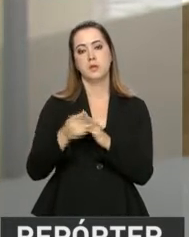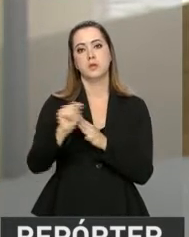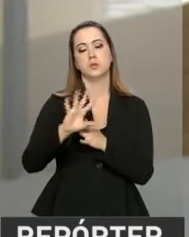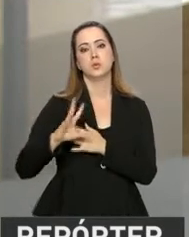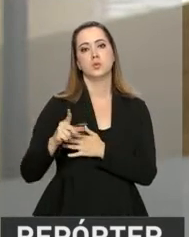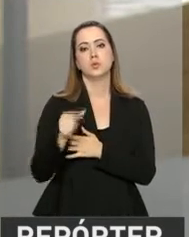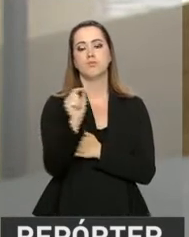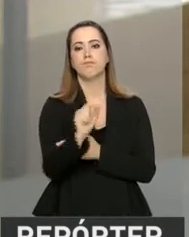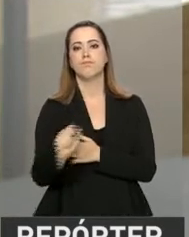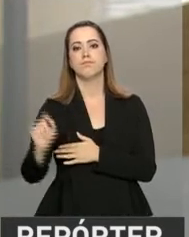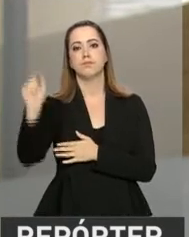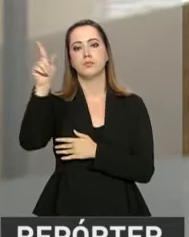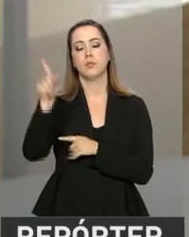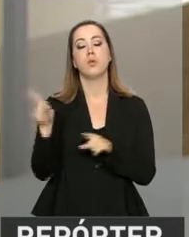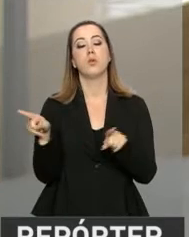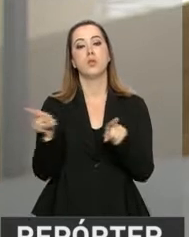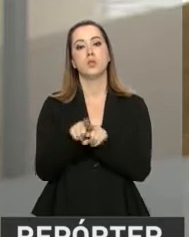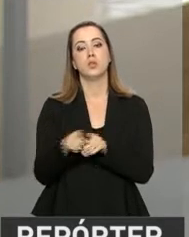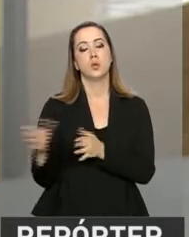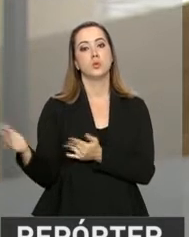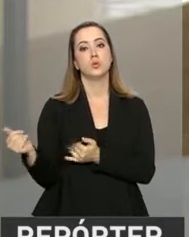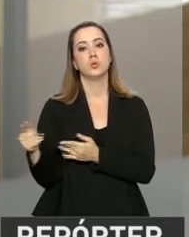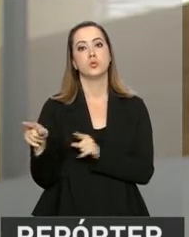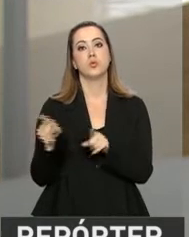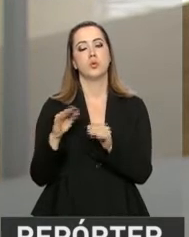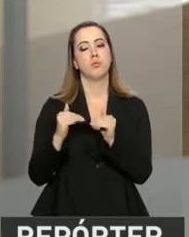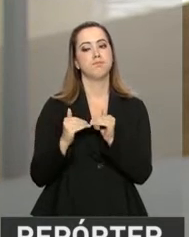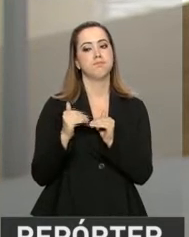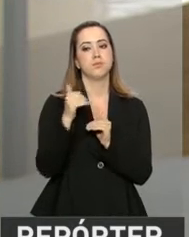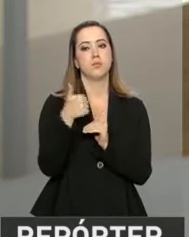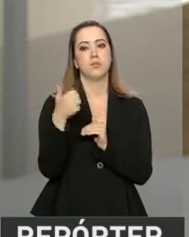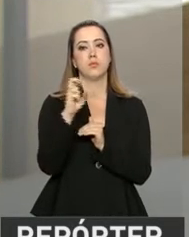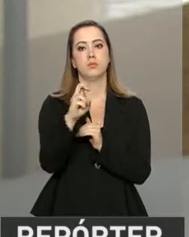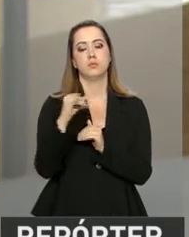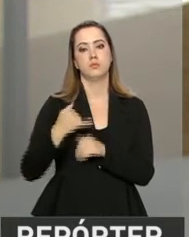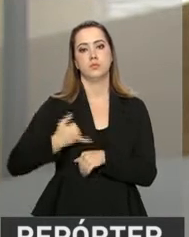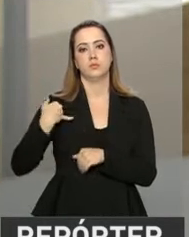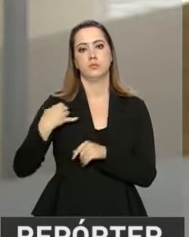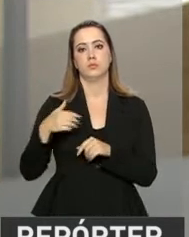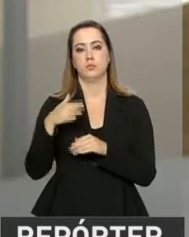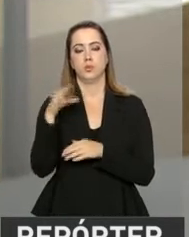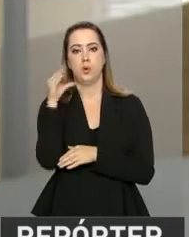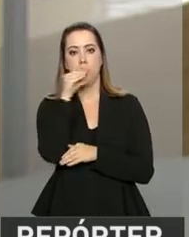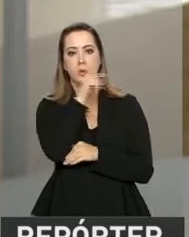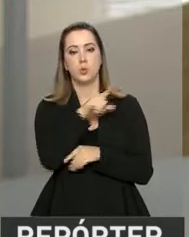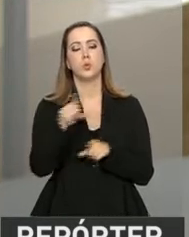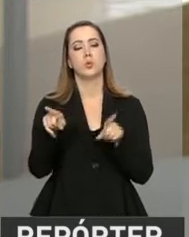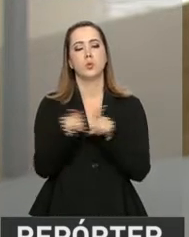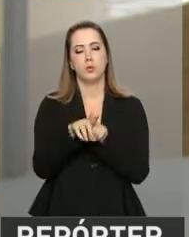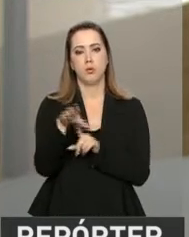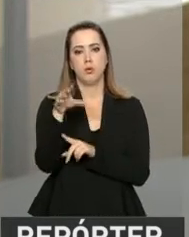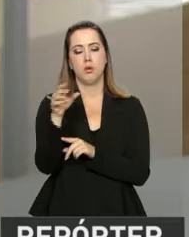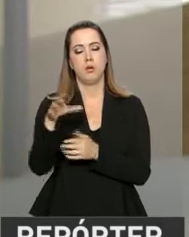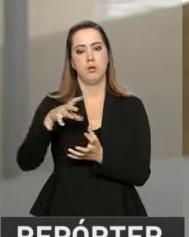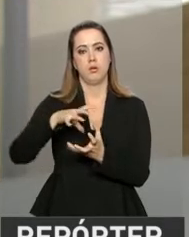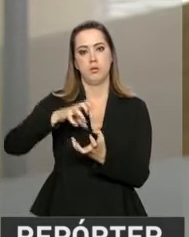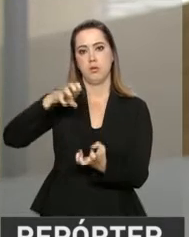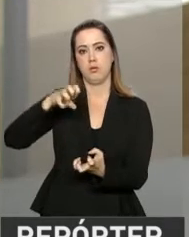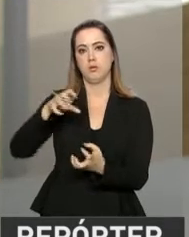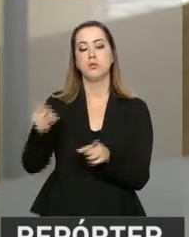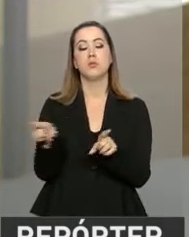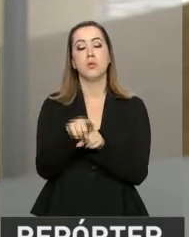em todo o país e É voltado para jovens com mais de 15 anos de idade adultos e idosos o ministro